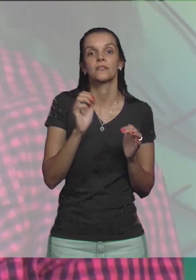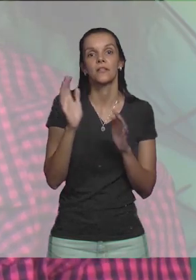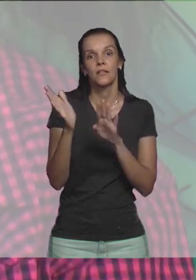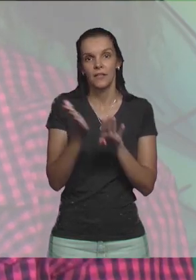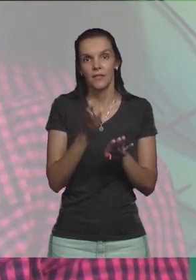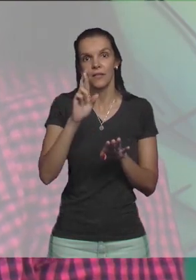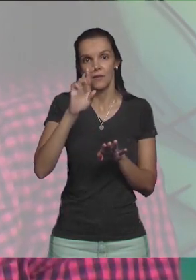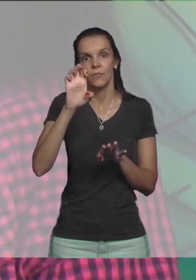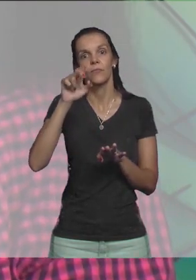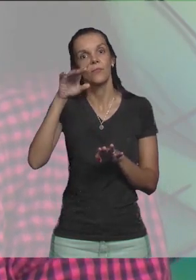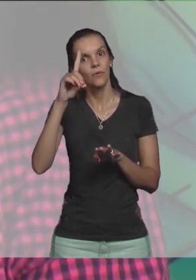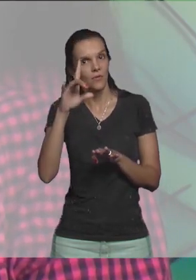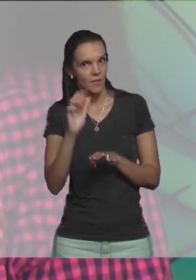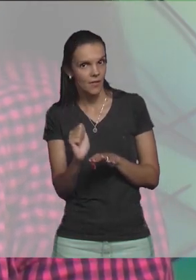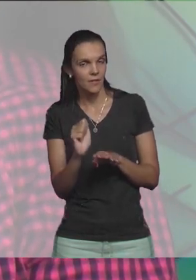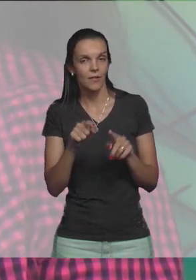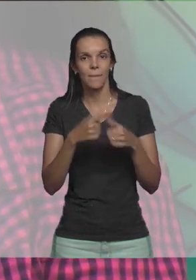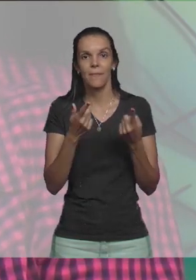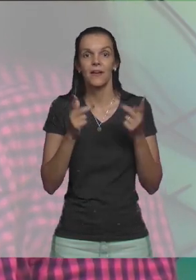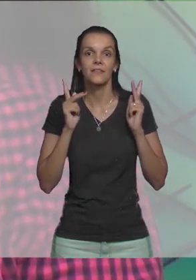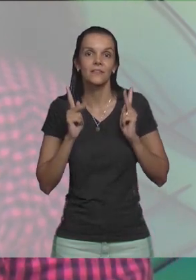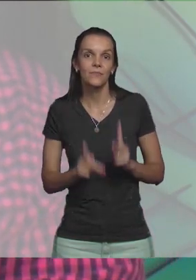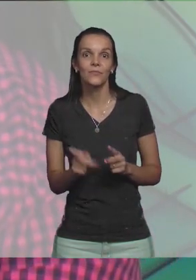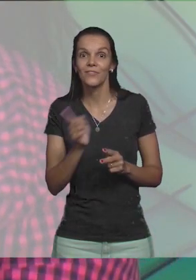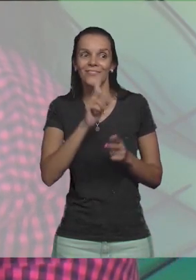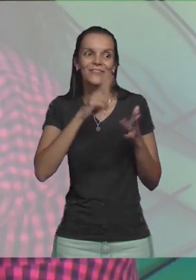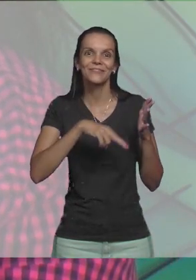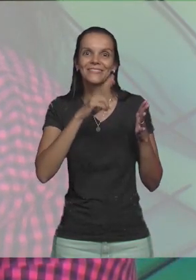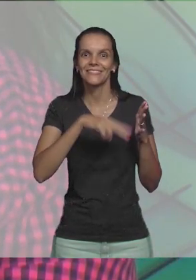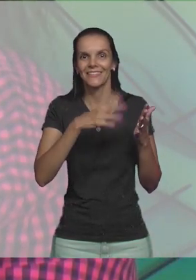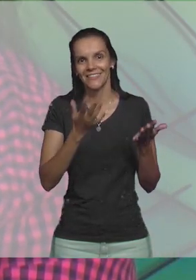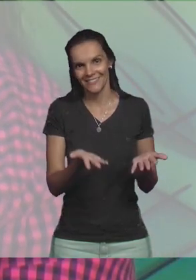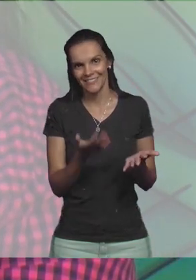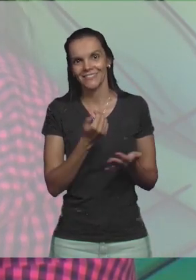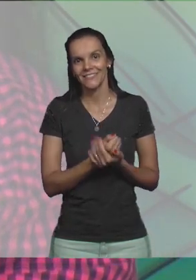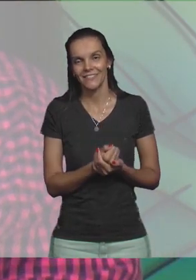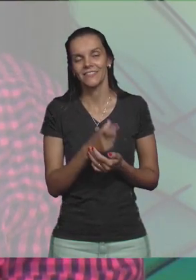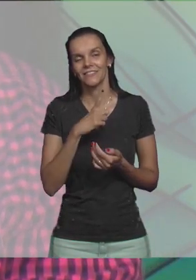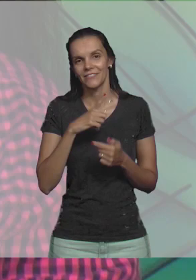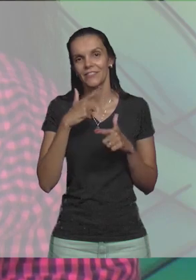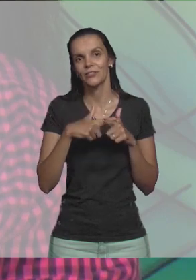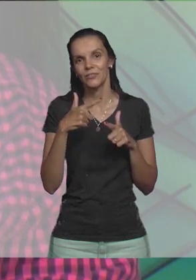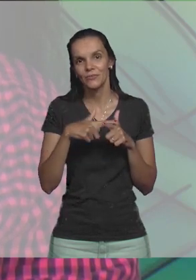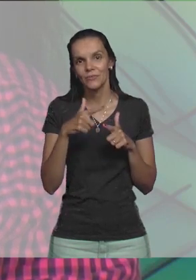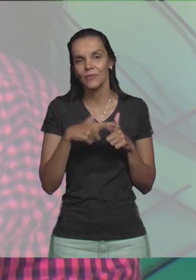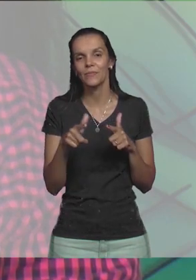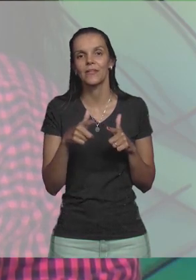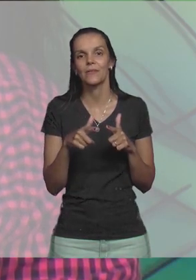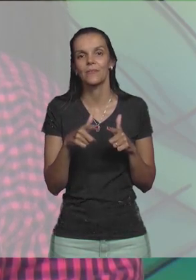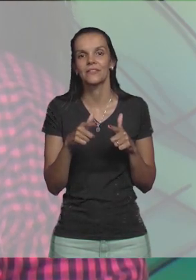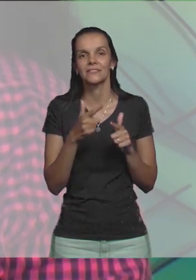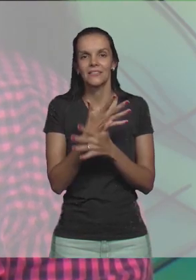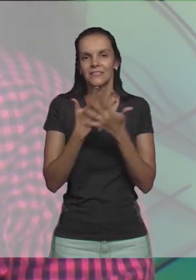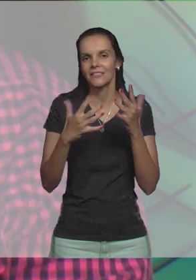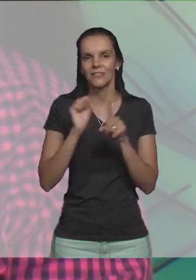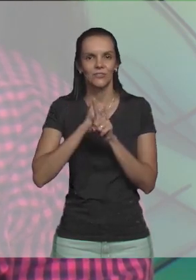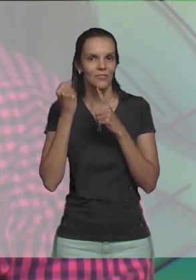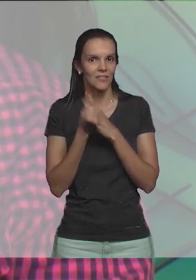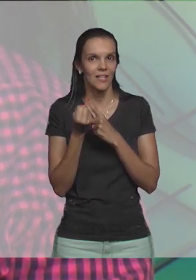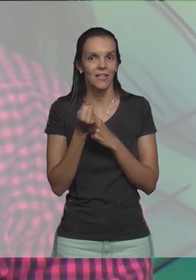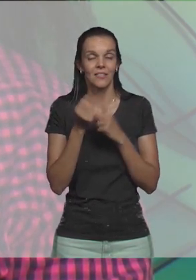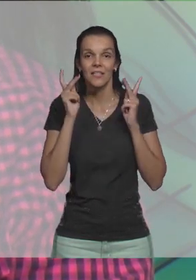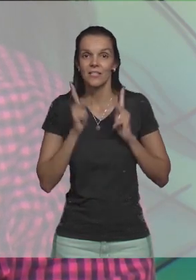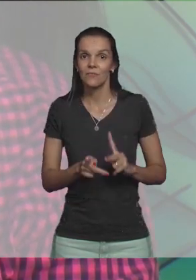renda. Tá escrito lá. Eu acho que as pessoas nunca leram, né? Hoje em dia a gente tem um problema muito sério com as redes sociais, que as pessoas elas não leem